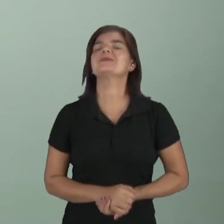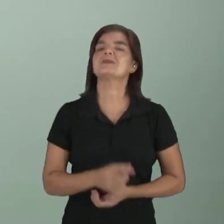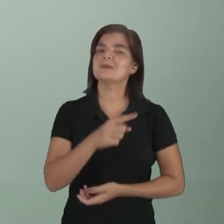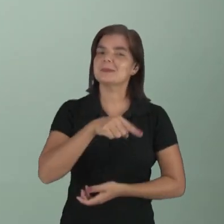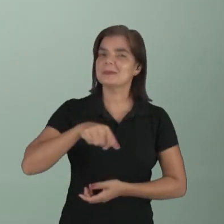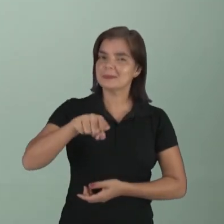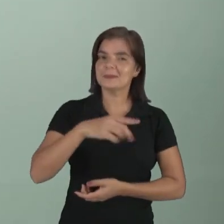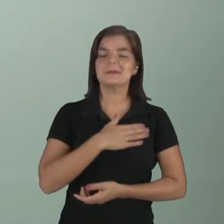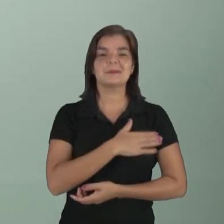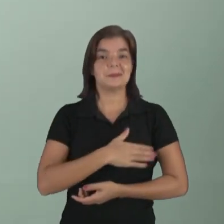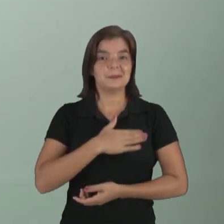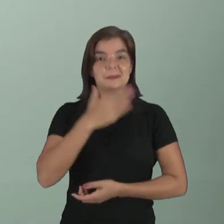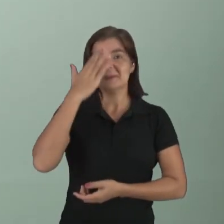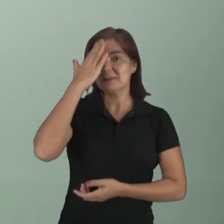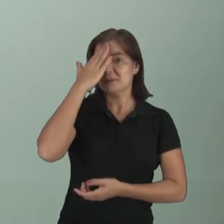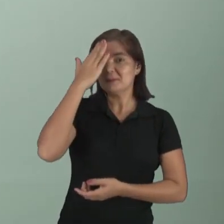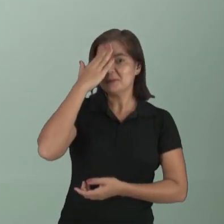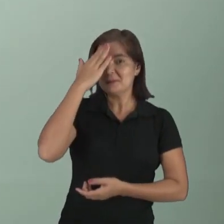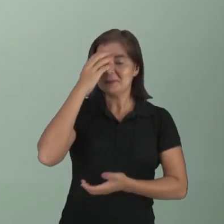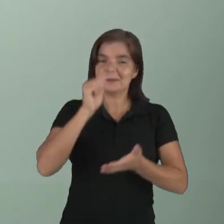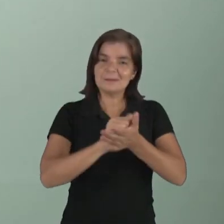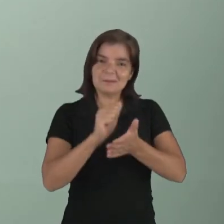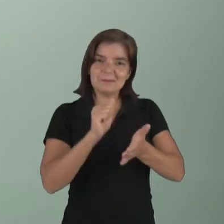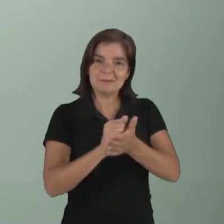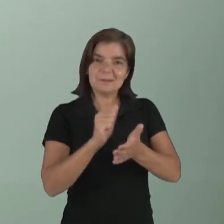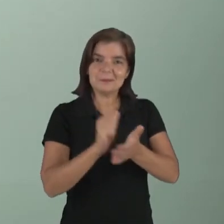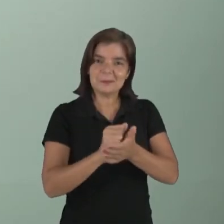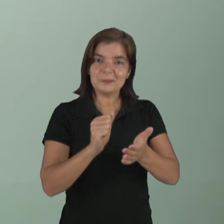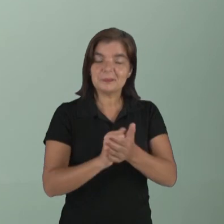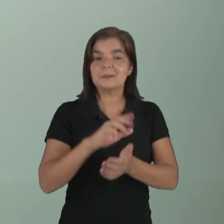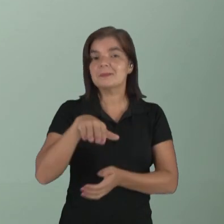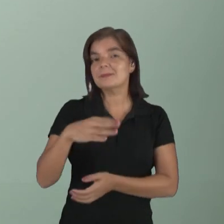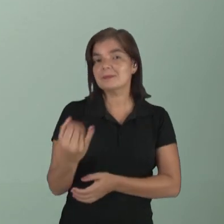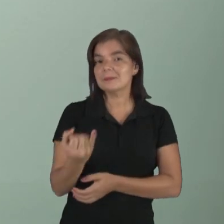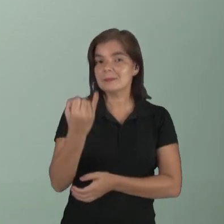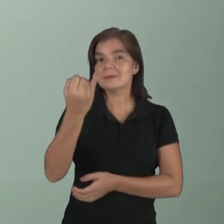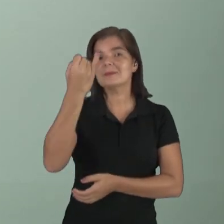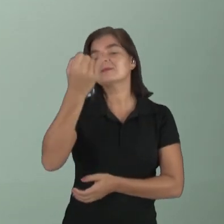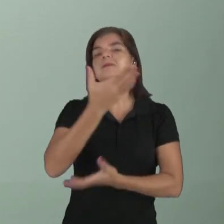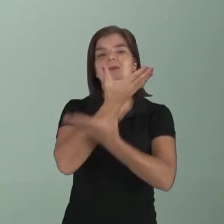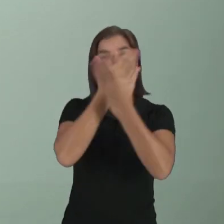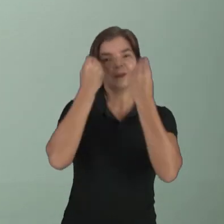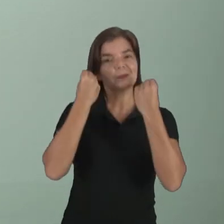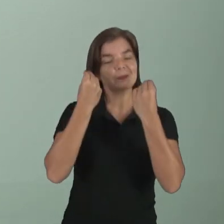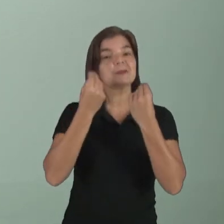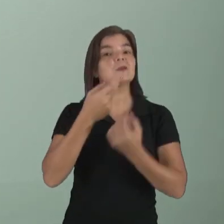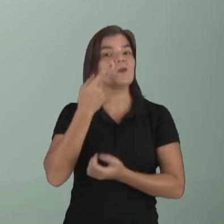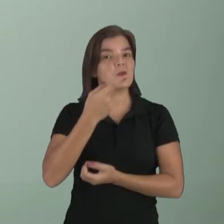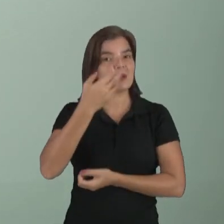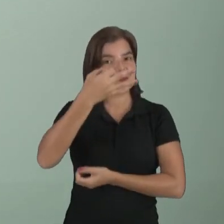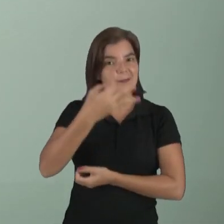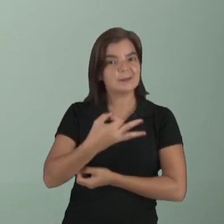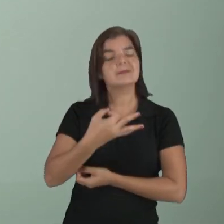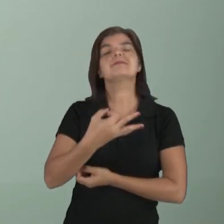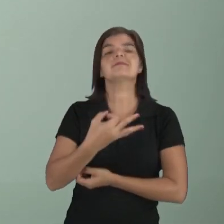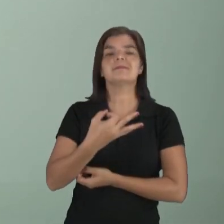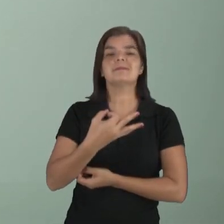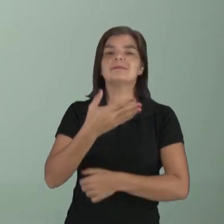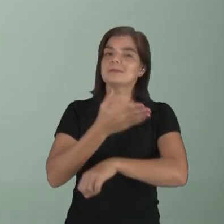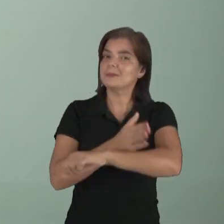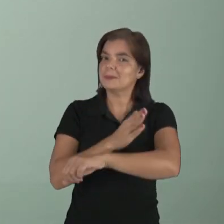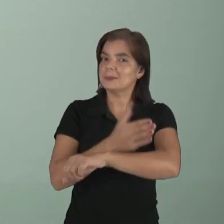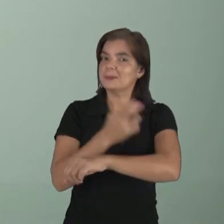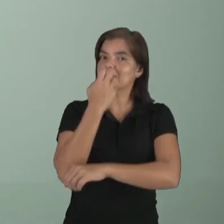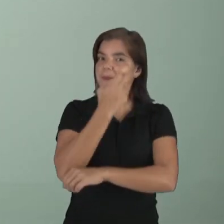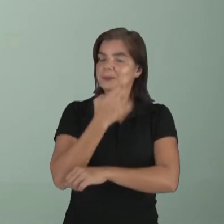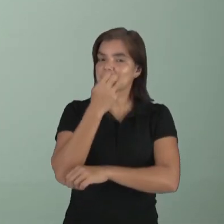Espero que vocês tenham gostado, entendido e feito bastante anotações aí. E o mais importante também, não esqueçam de pronunciar as palavras e as frases para treinar